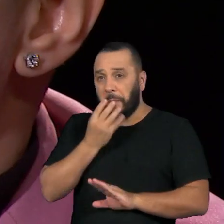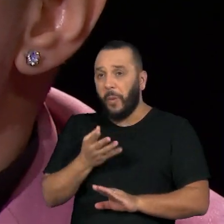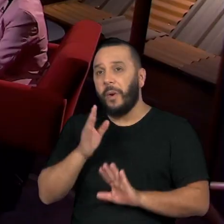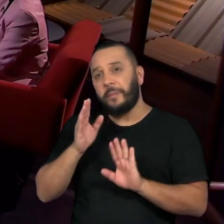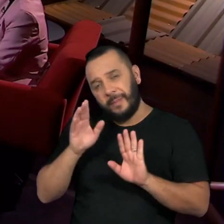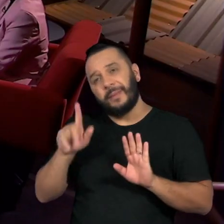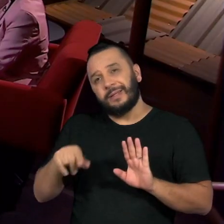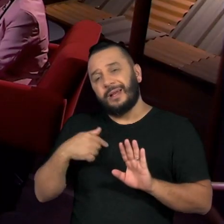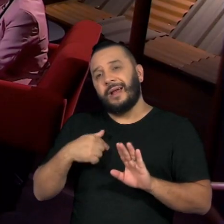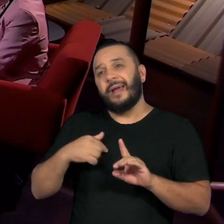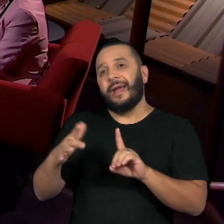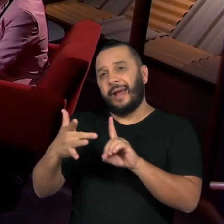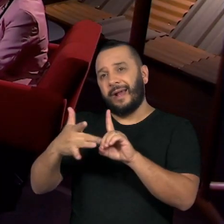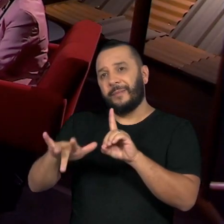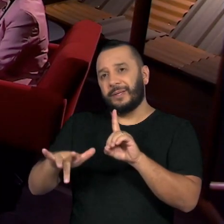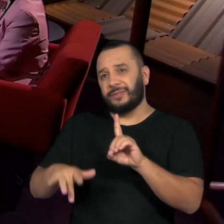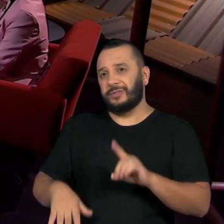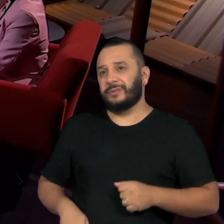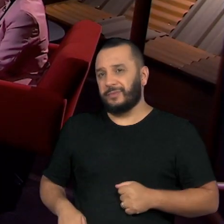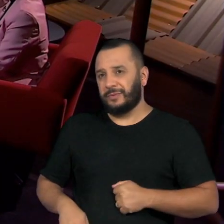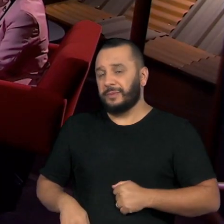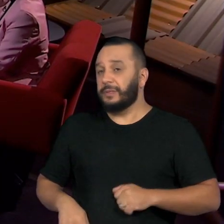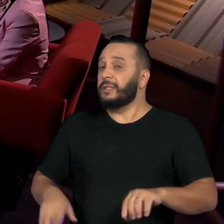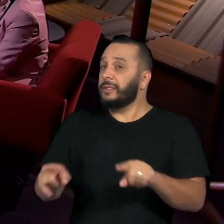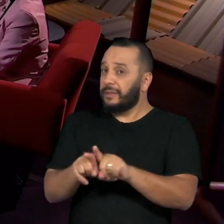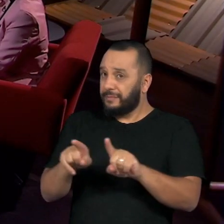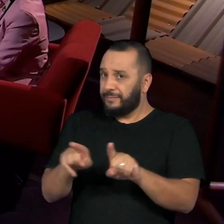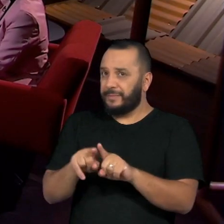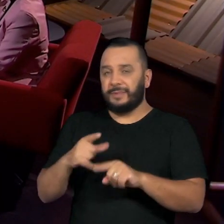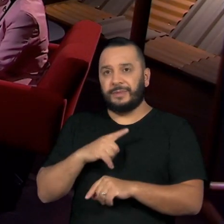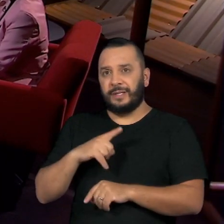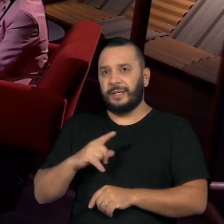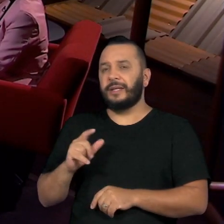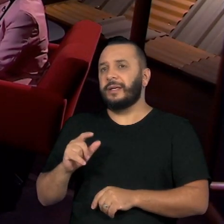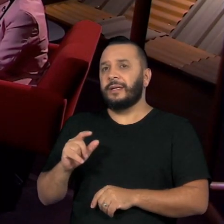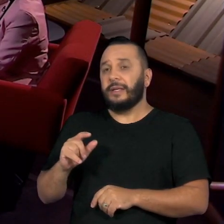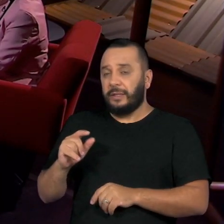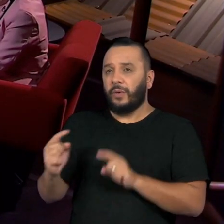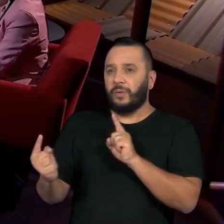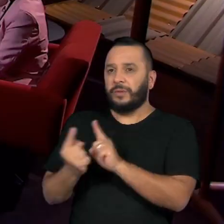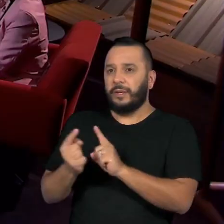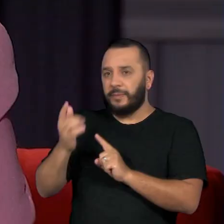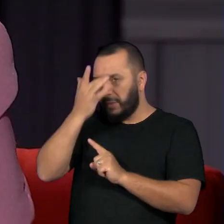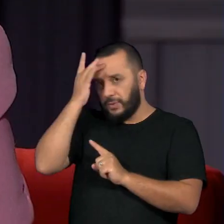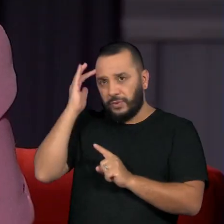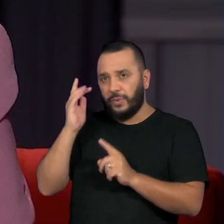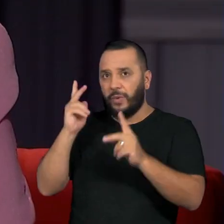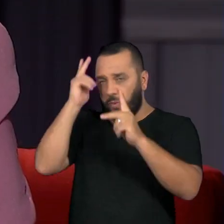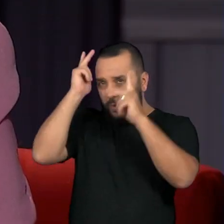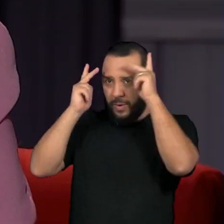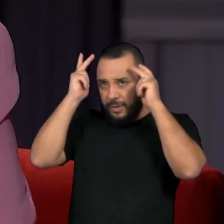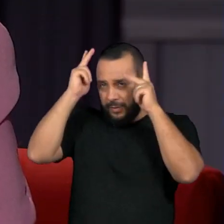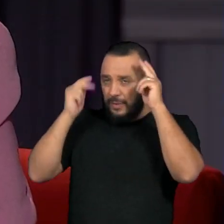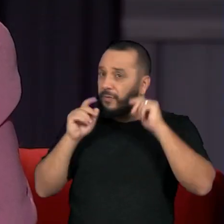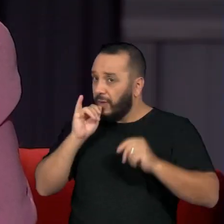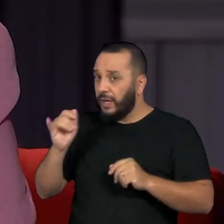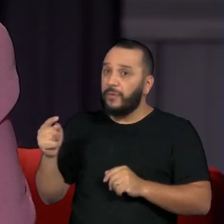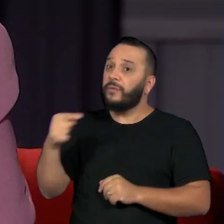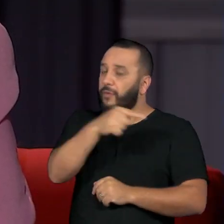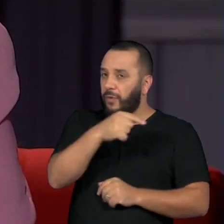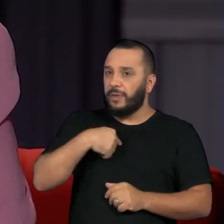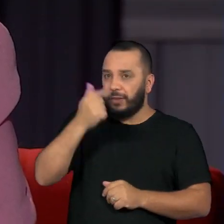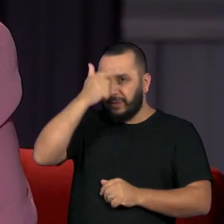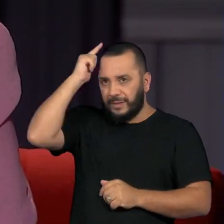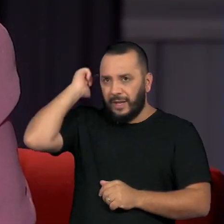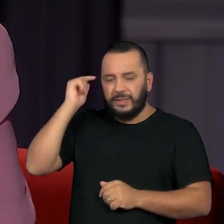capacitismo. Sim. Vou te dar um exemplo de capacitismo que não foi nem dito nada. Eu contei pro cara que corta meu cabelo que eu vim aqui. Aí ele perguntou para falar